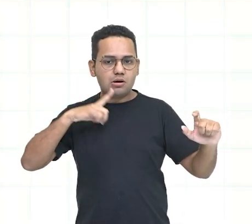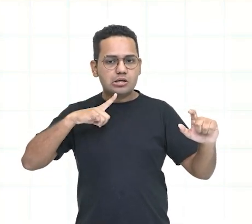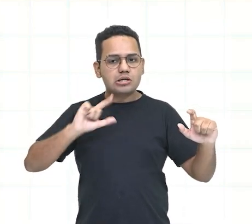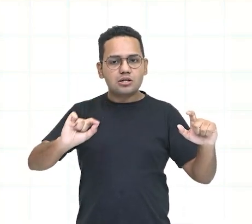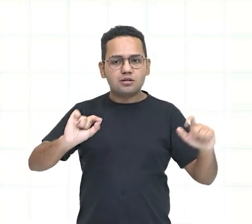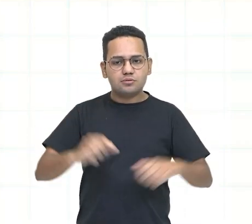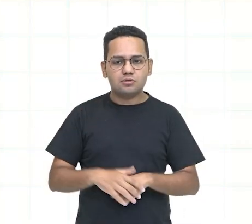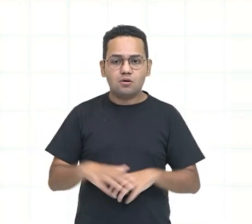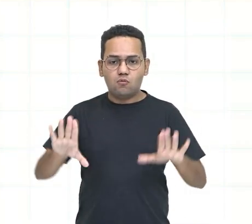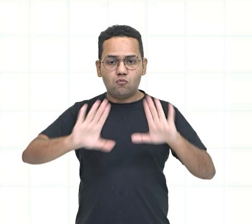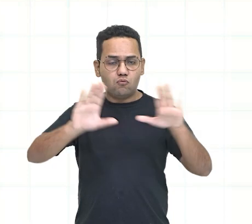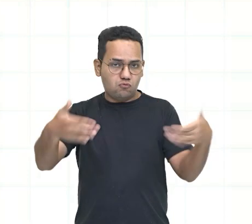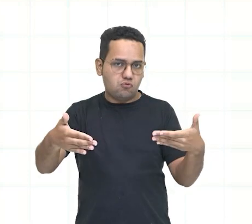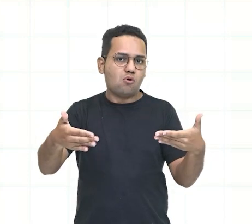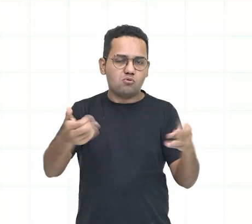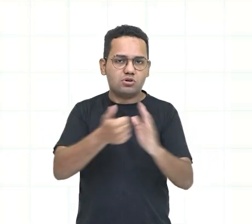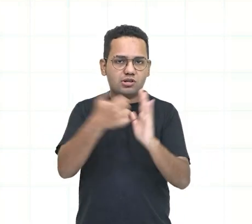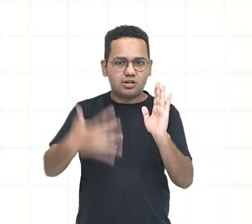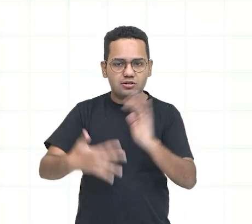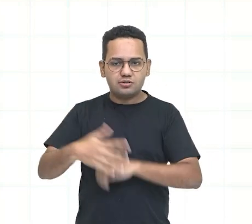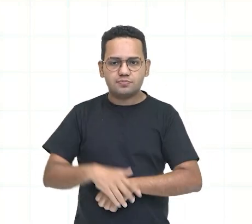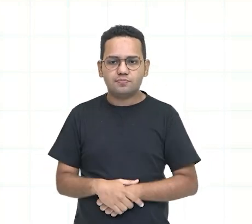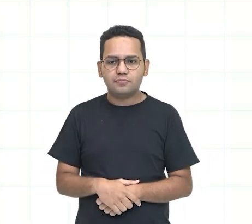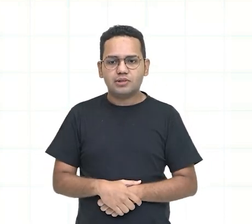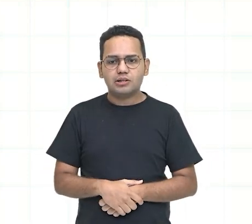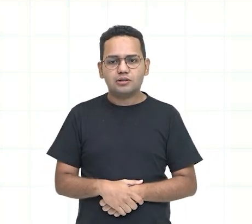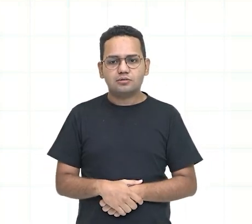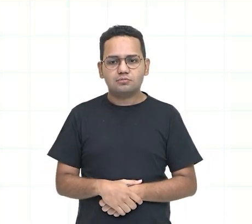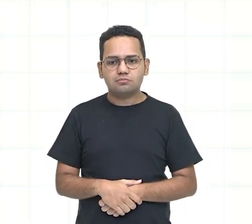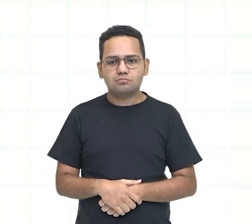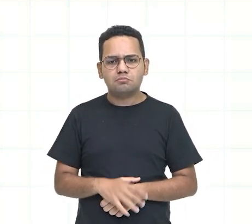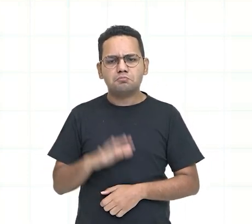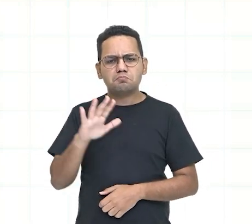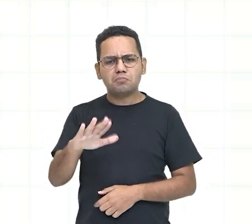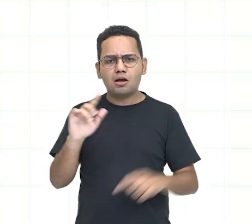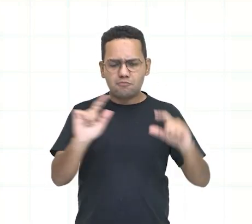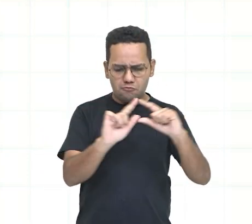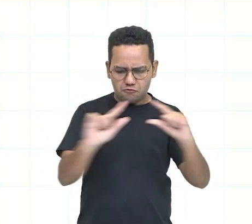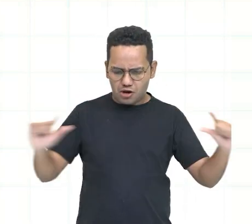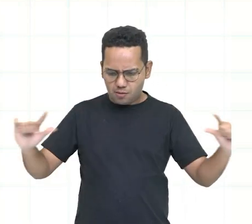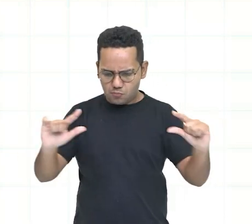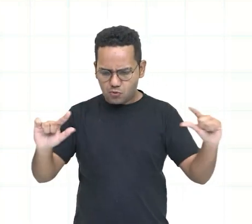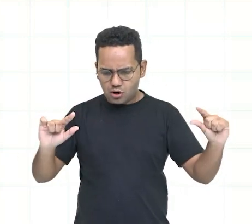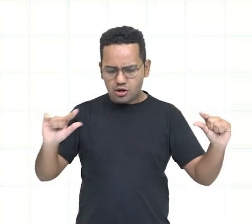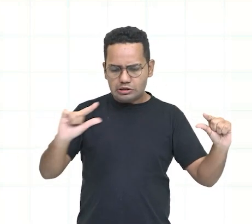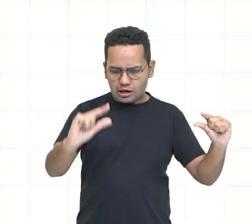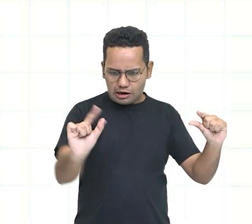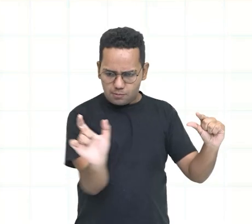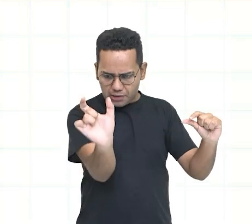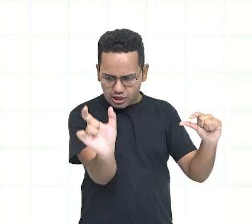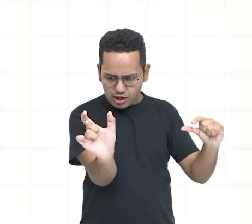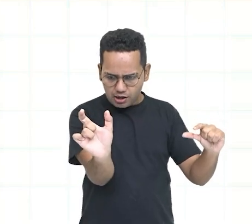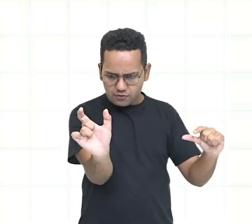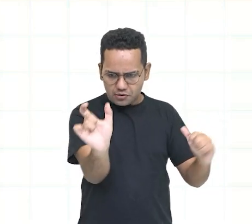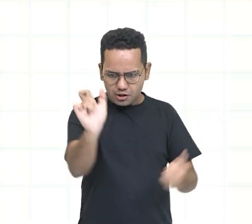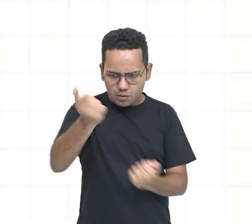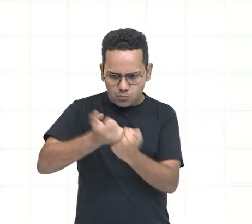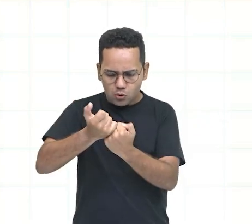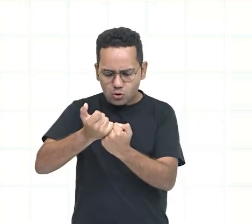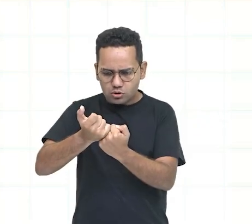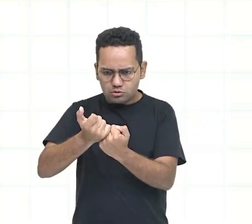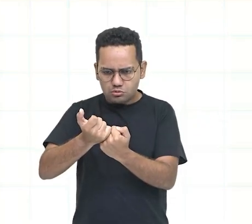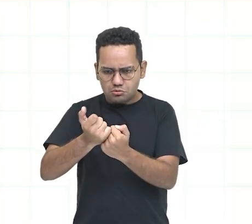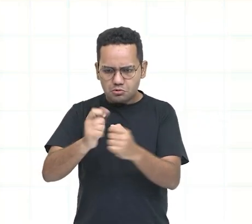algum sentido específico, tá certo? Se ele acompanha, ele não pode ser verbo principal. Então, primeira informação.